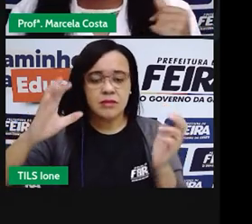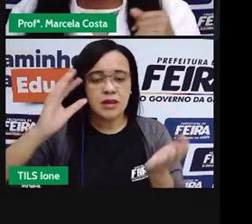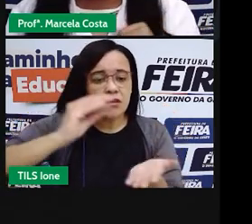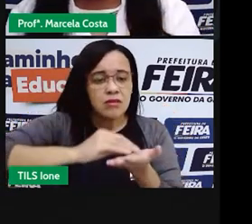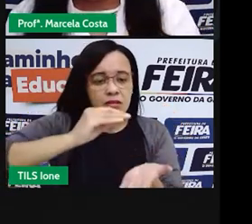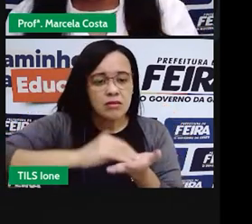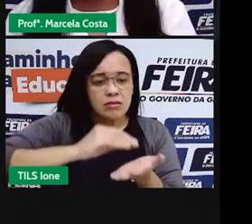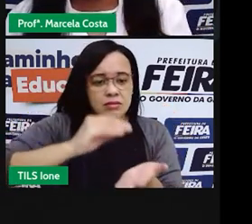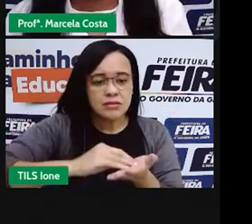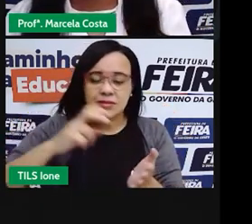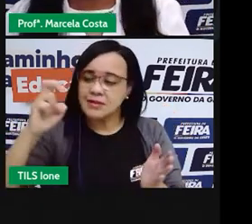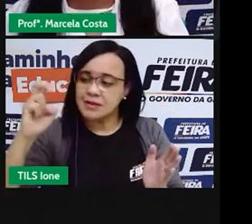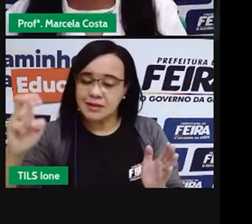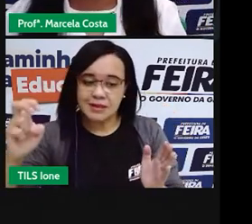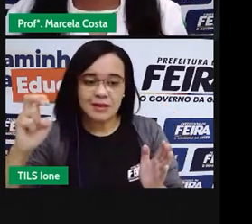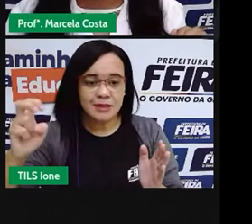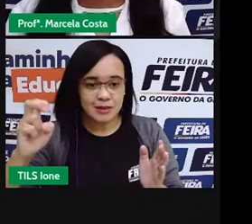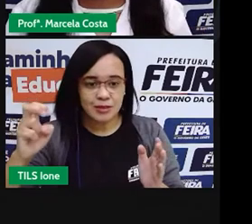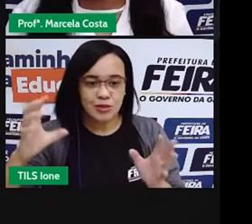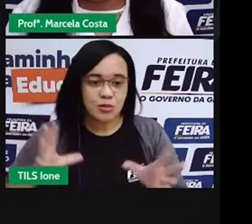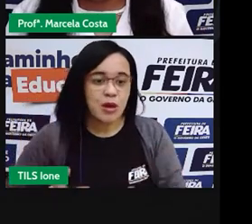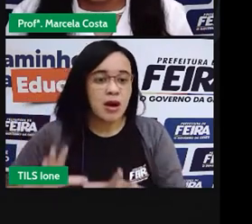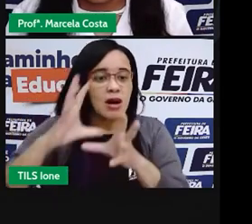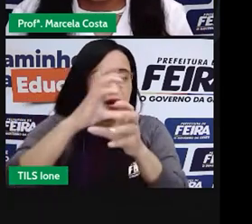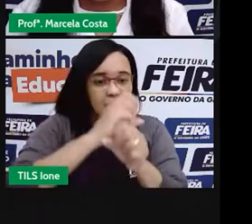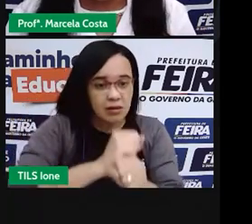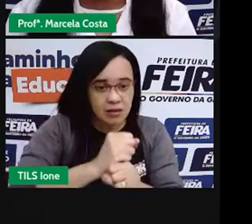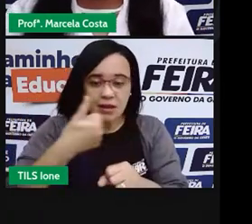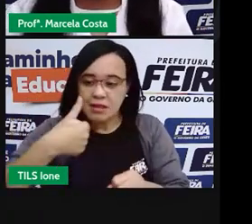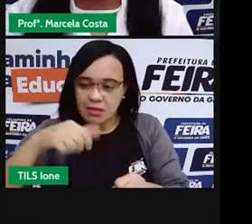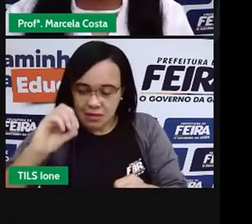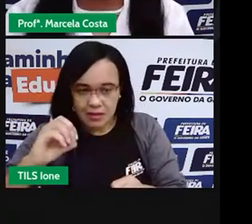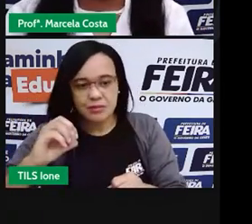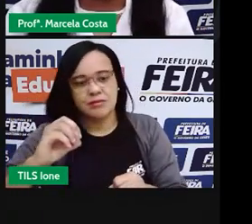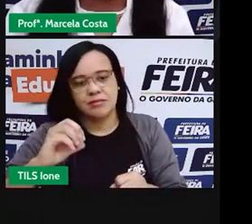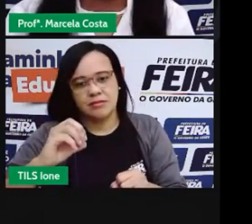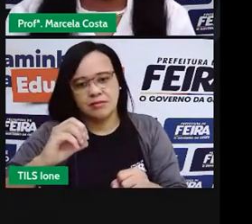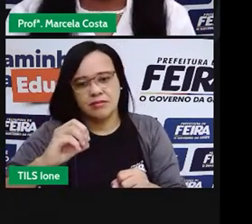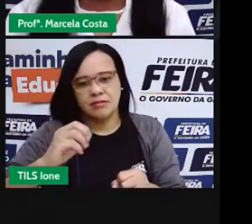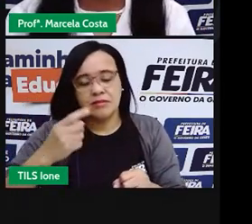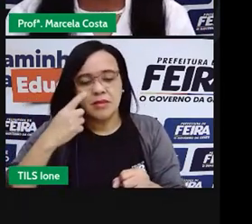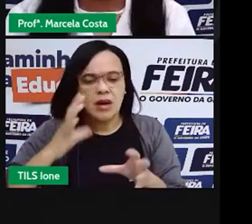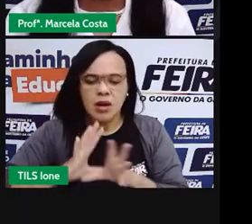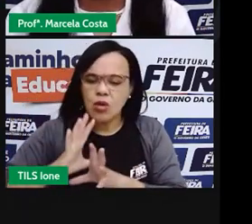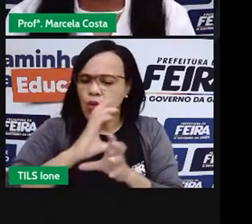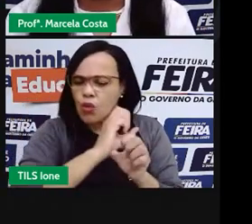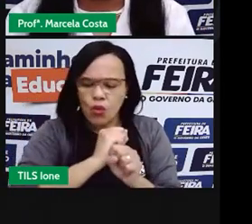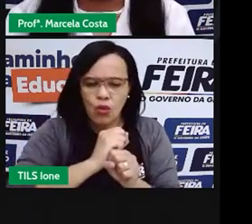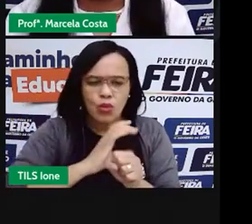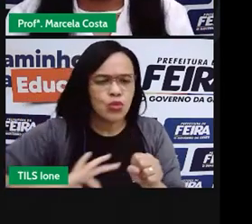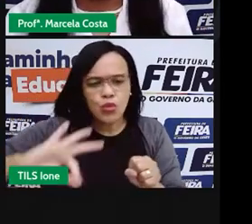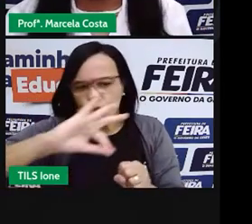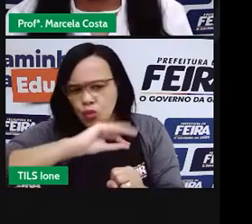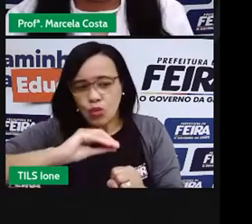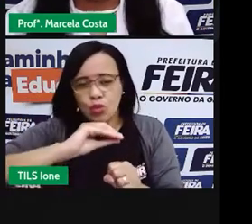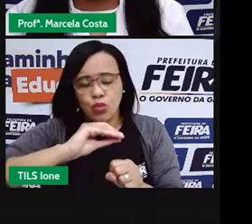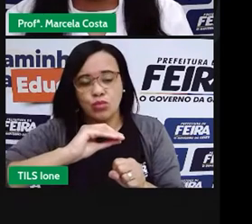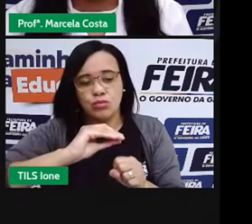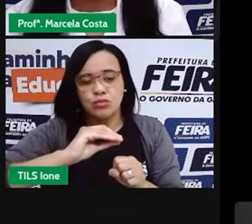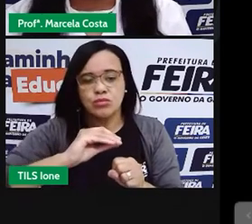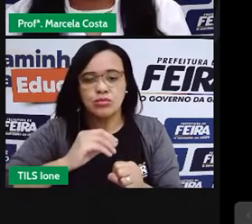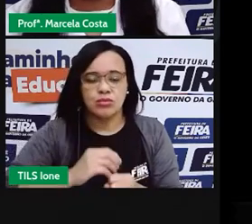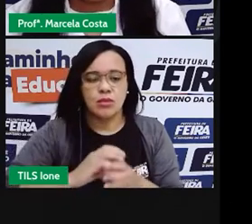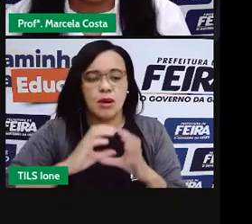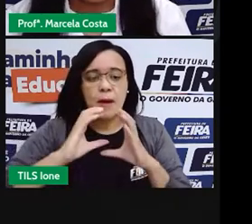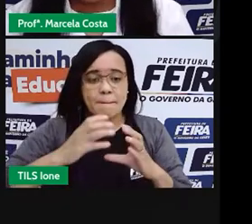Faltou 5 para completar a quantidade 10. Vamos contar agora ao todo, todas as simbólicas